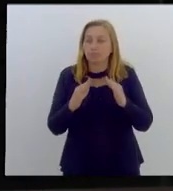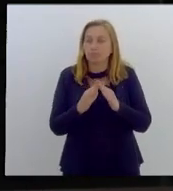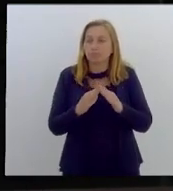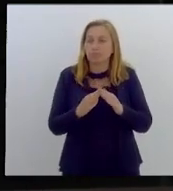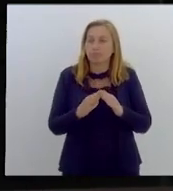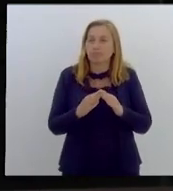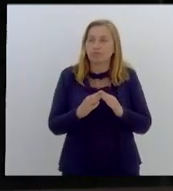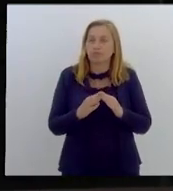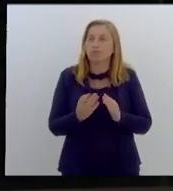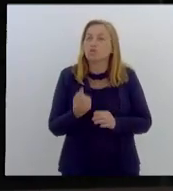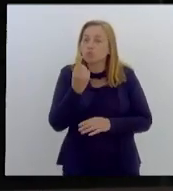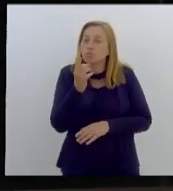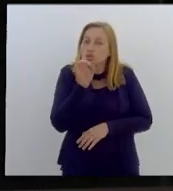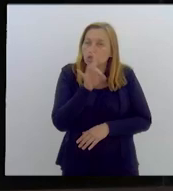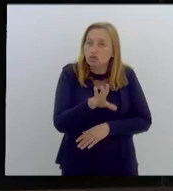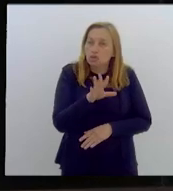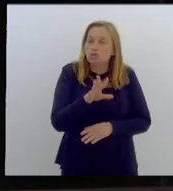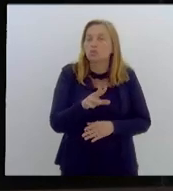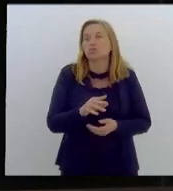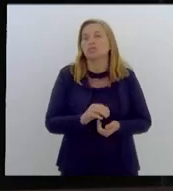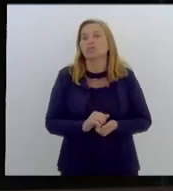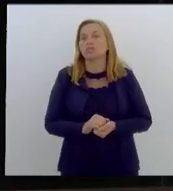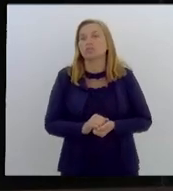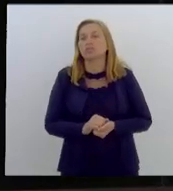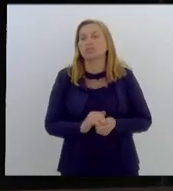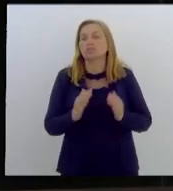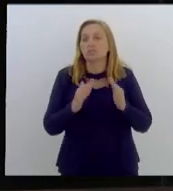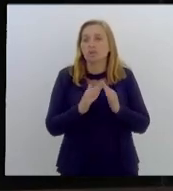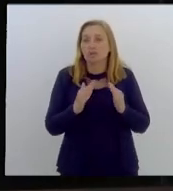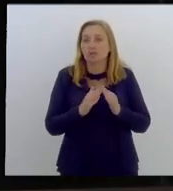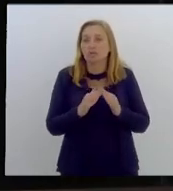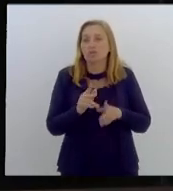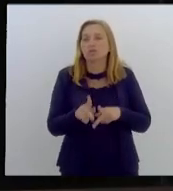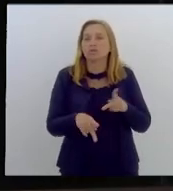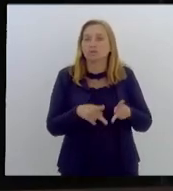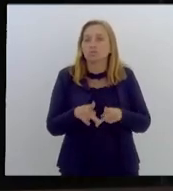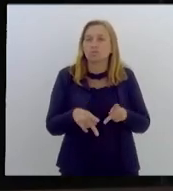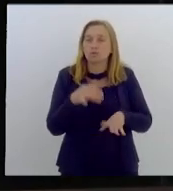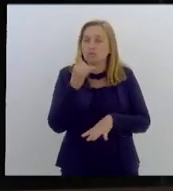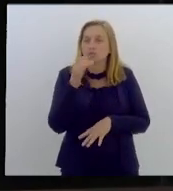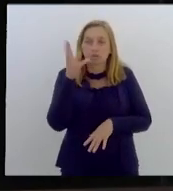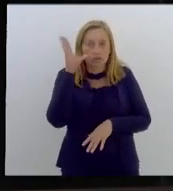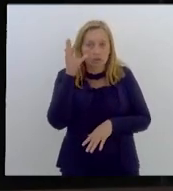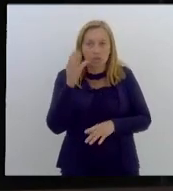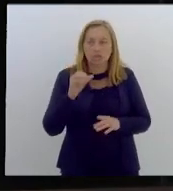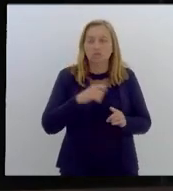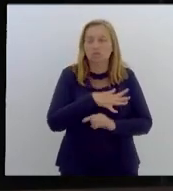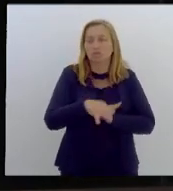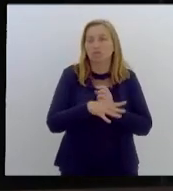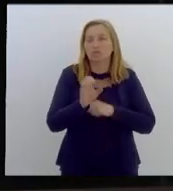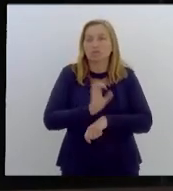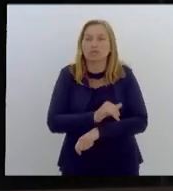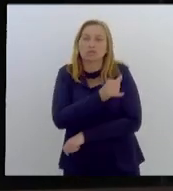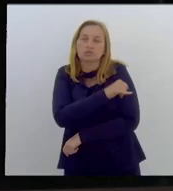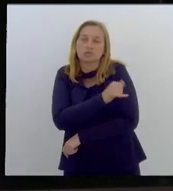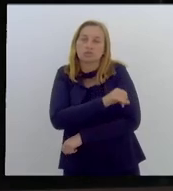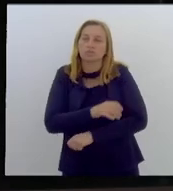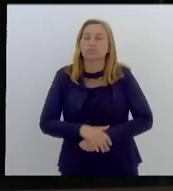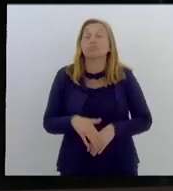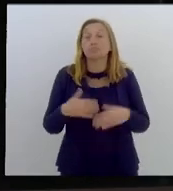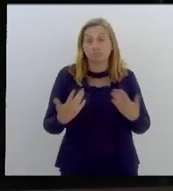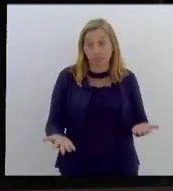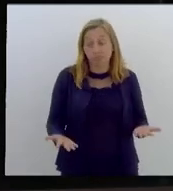seja destinado exatamente para a habitação popular de interesse social do Estado do Rio de Janeiro.